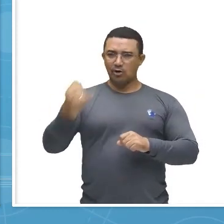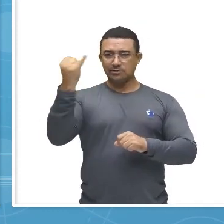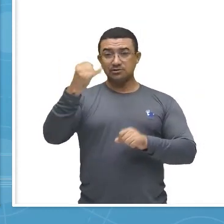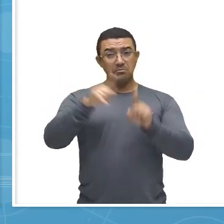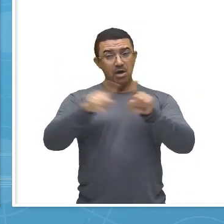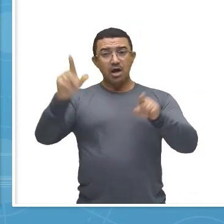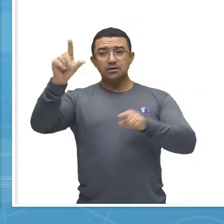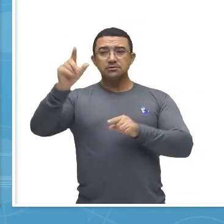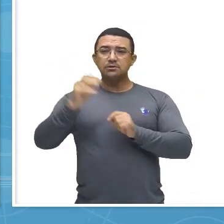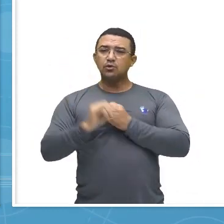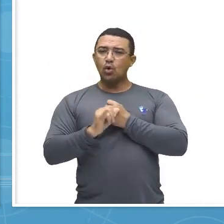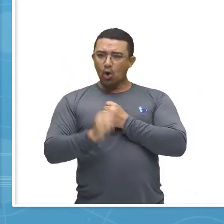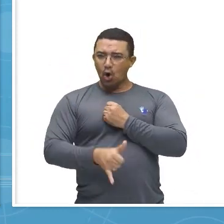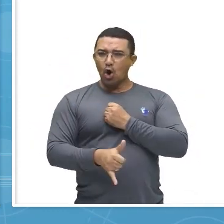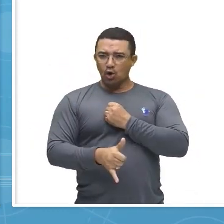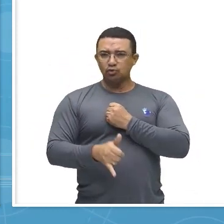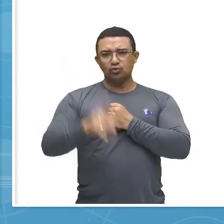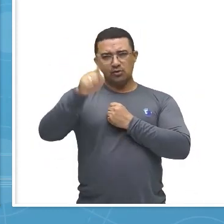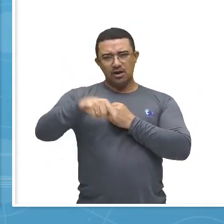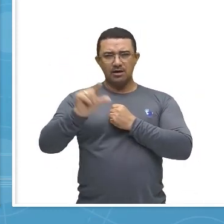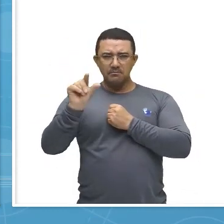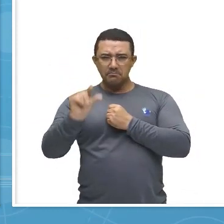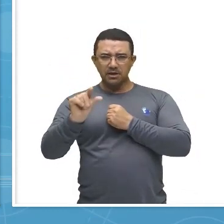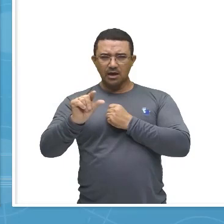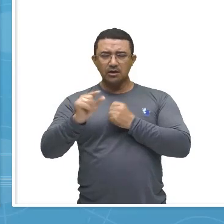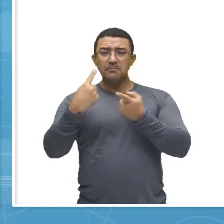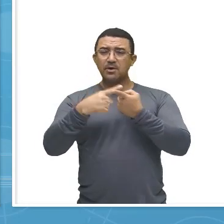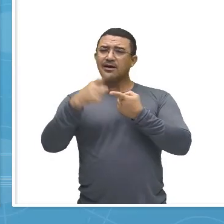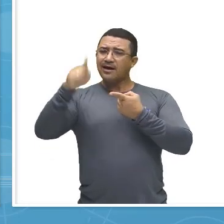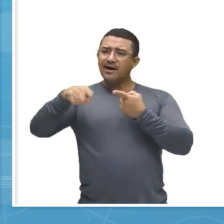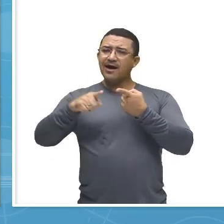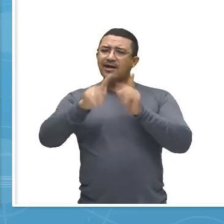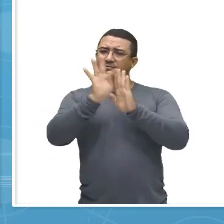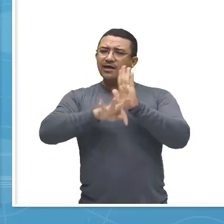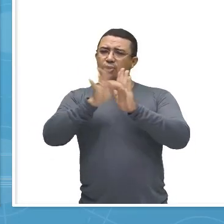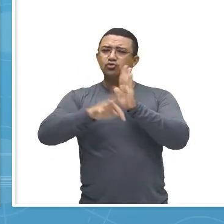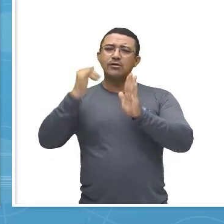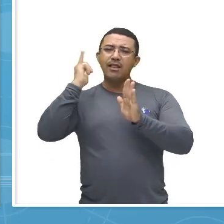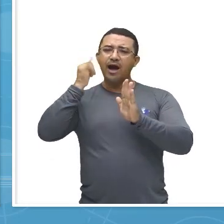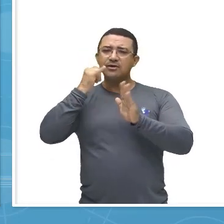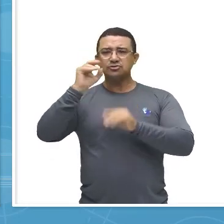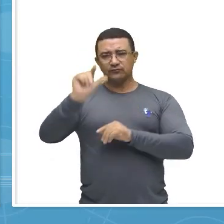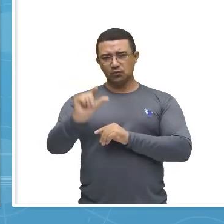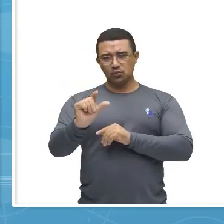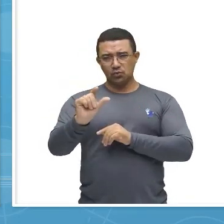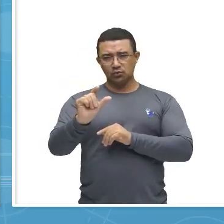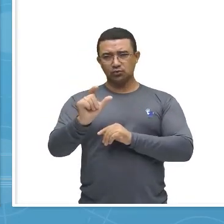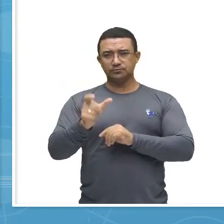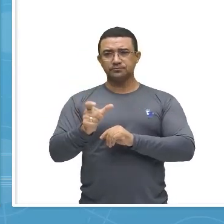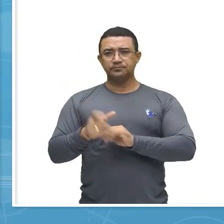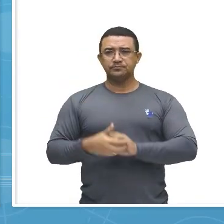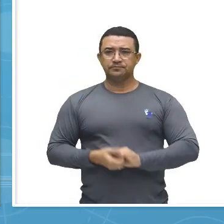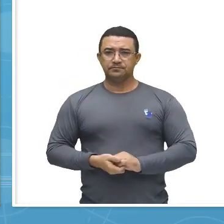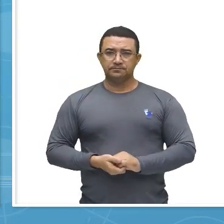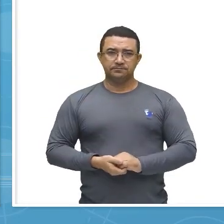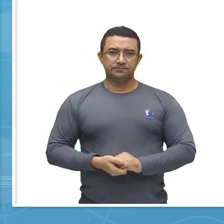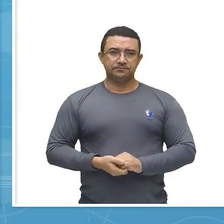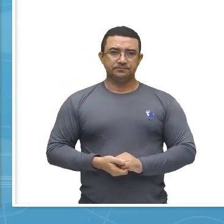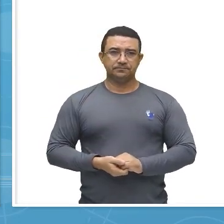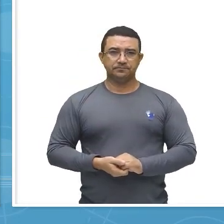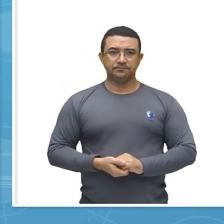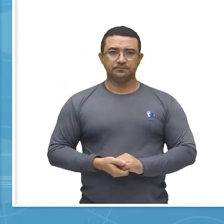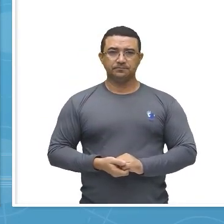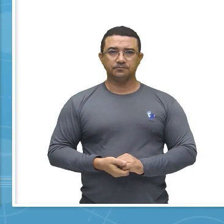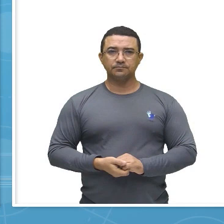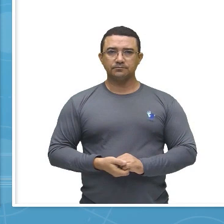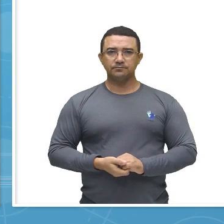reduzido no conto por ser um texto narrativo curto, ok? Muito bem, vamos prosseguindo, olha só.